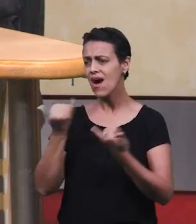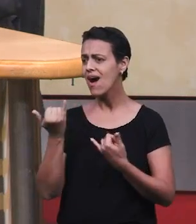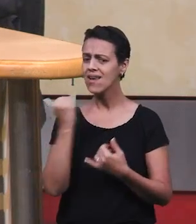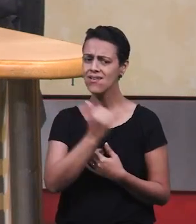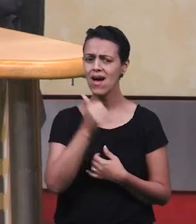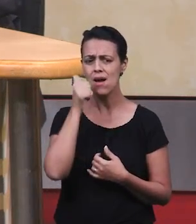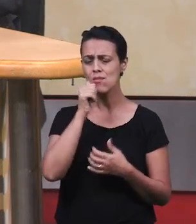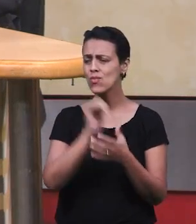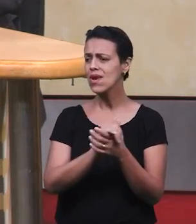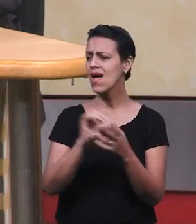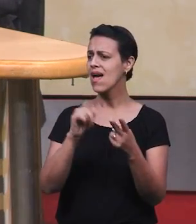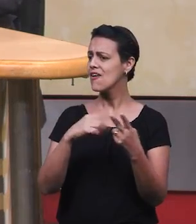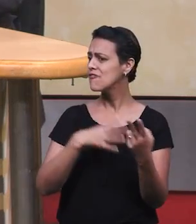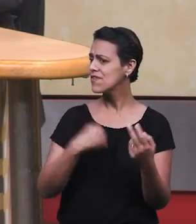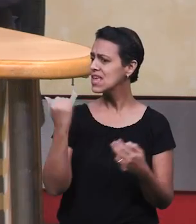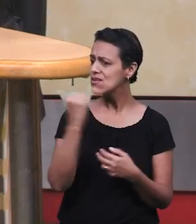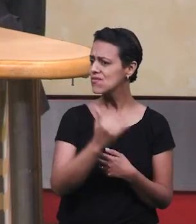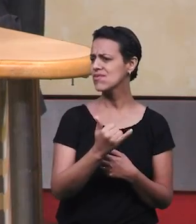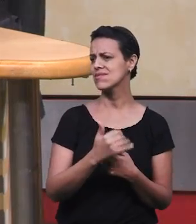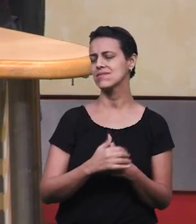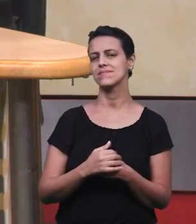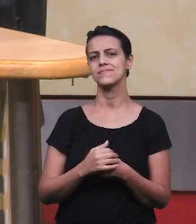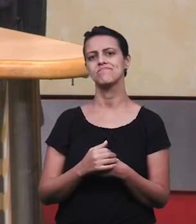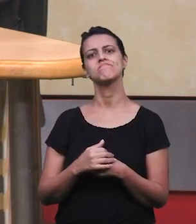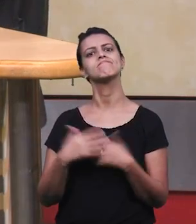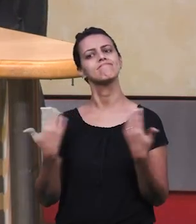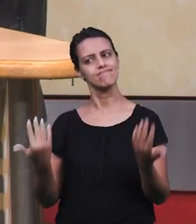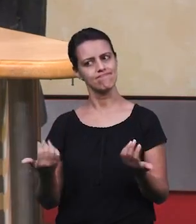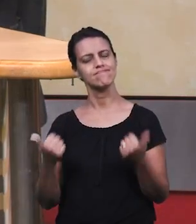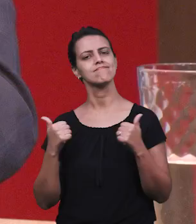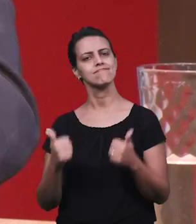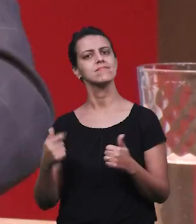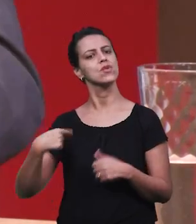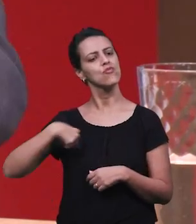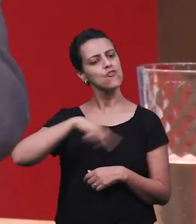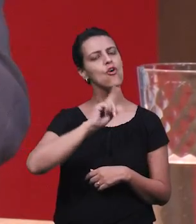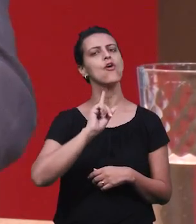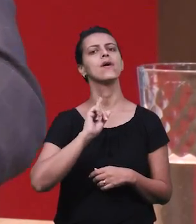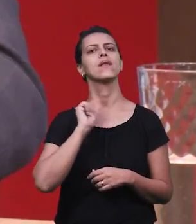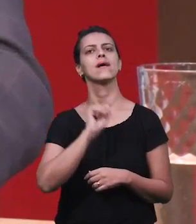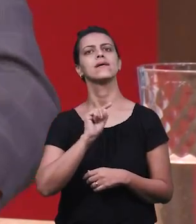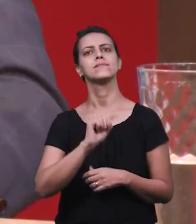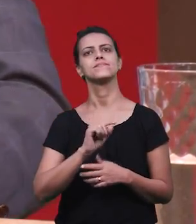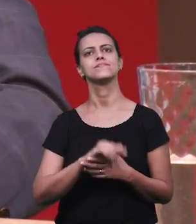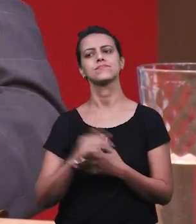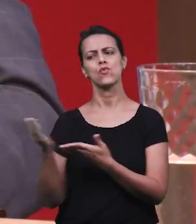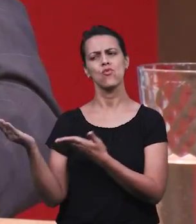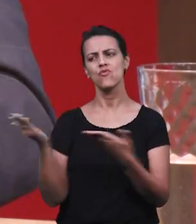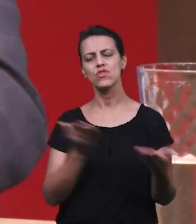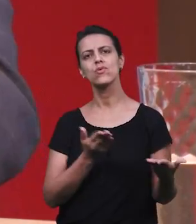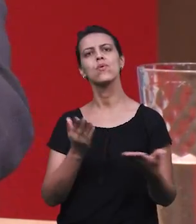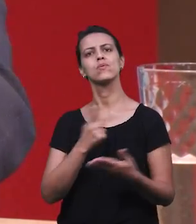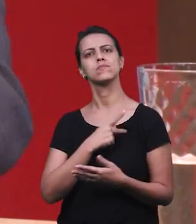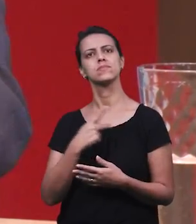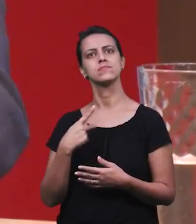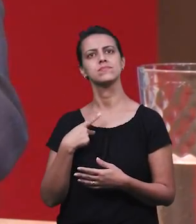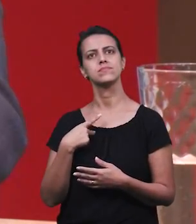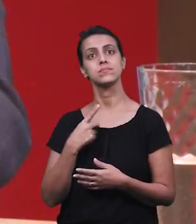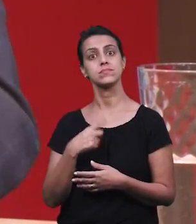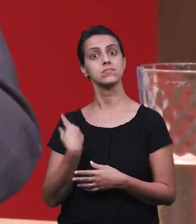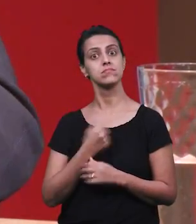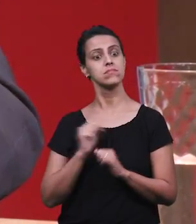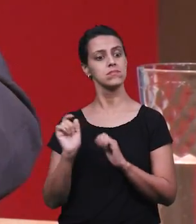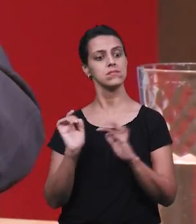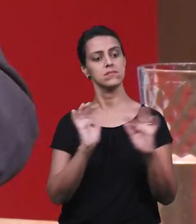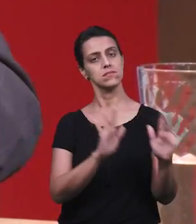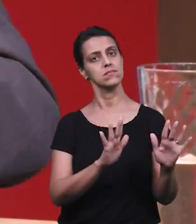para minha mulher e o meu filho. Aí nós fomos lá e tal, passamos outro dia lá, conversamos, ele convidou um outro pastor e tal, e